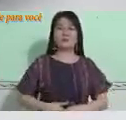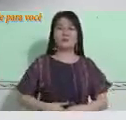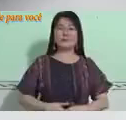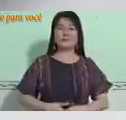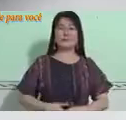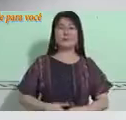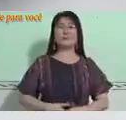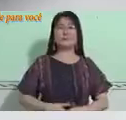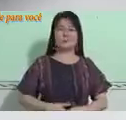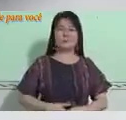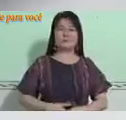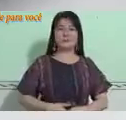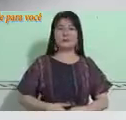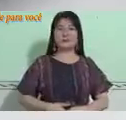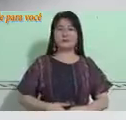acento agudo, M,